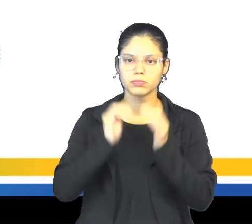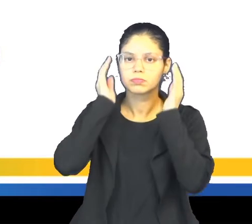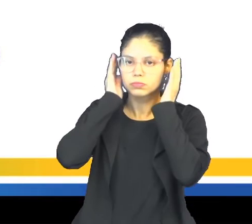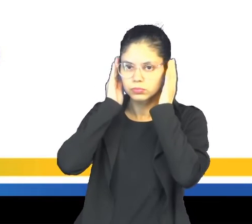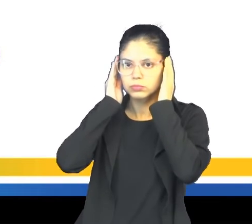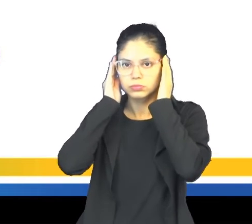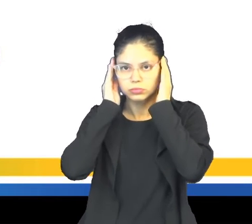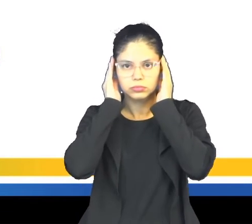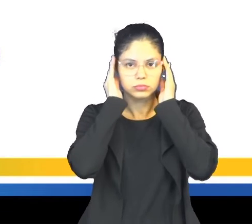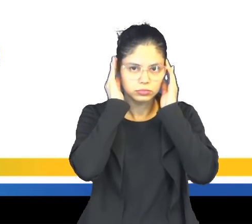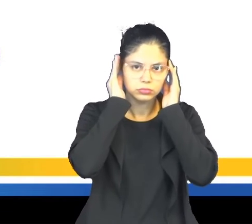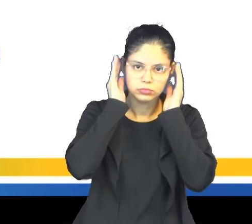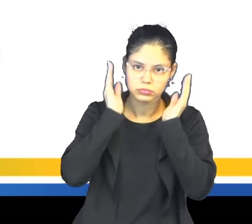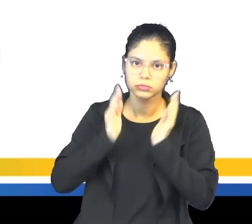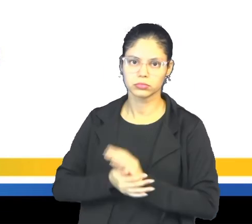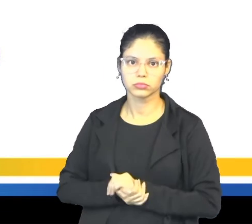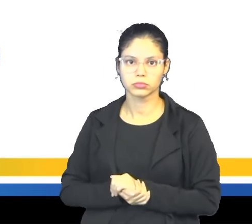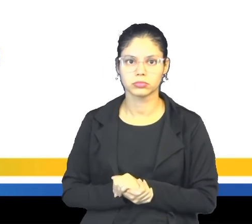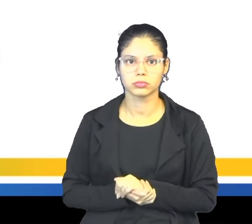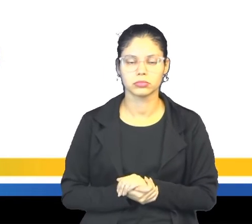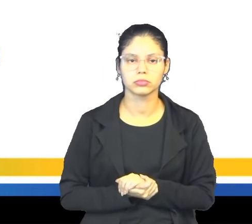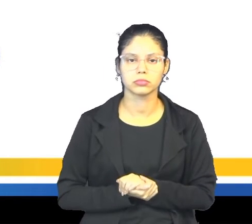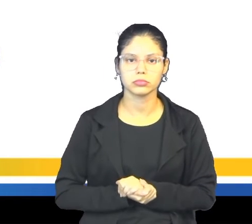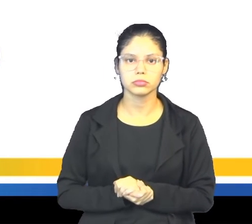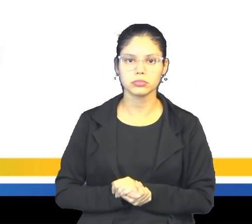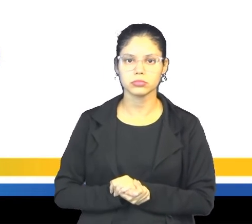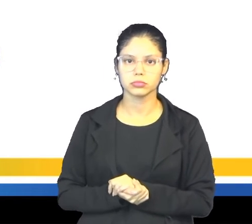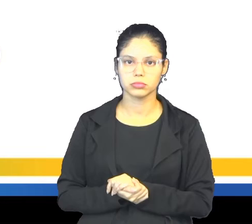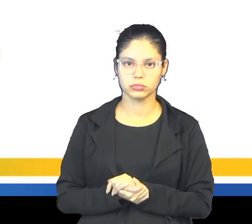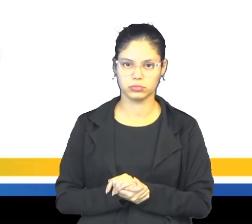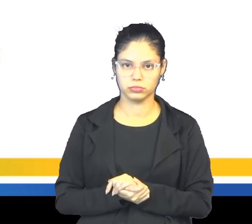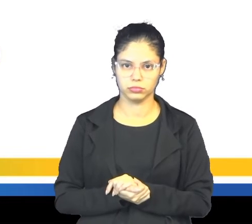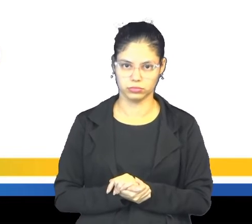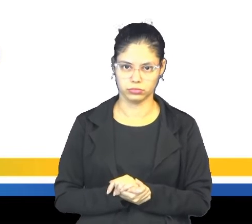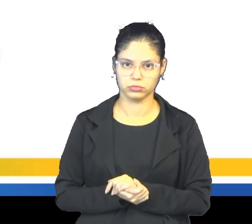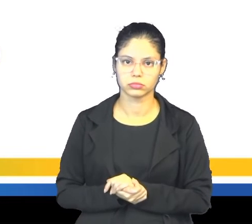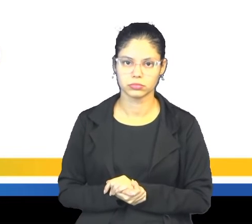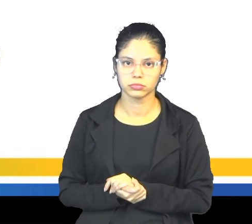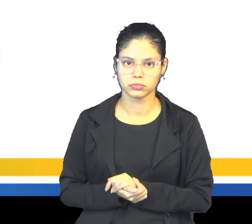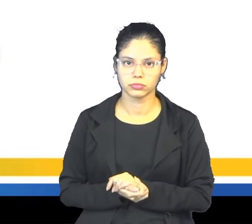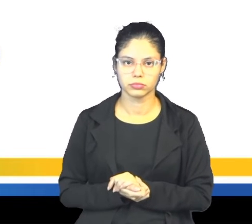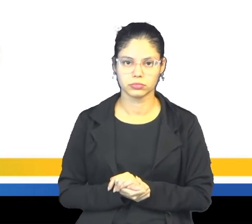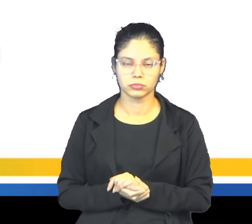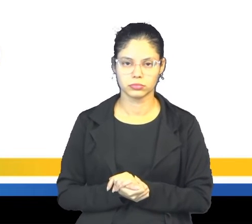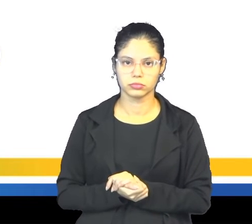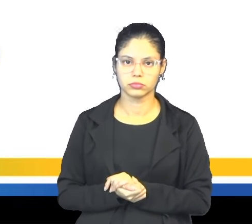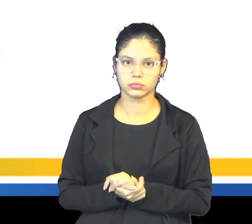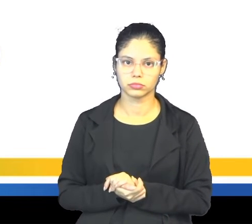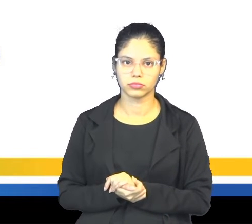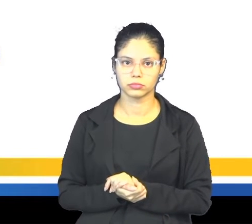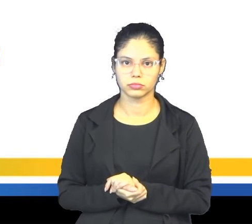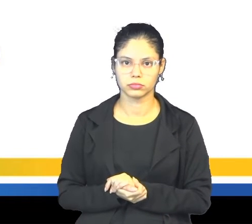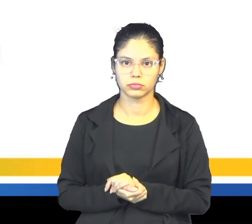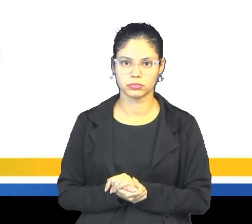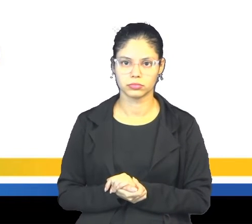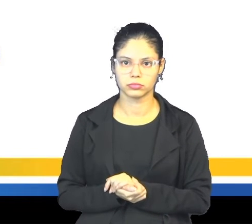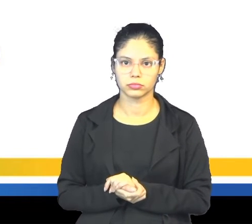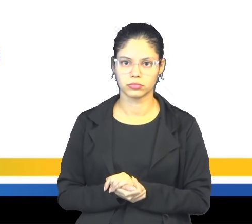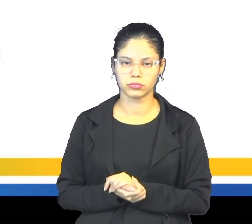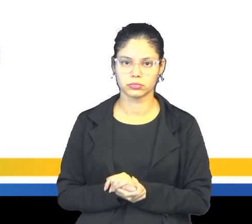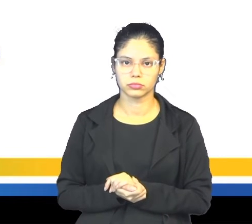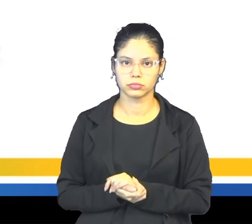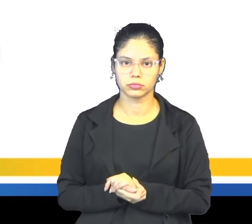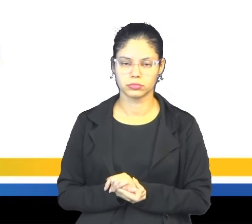ouvir o rádio. Na letra C nós temos we, nós, aí temos o espacinho,